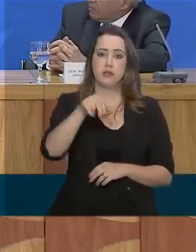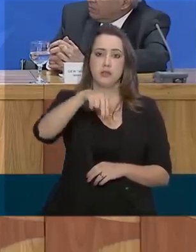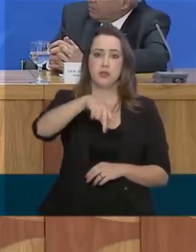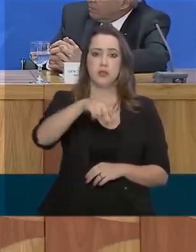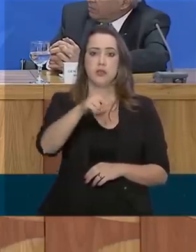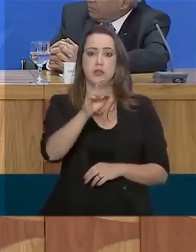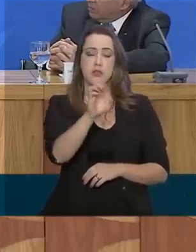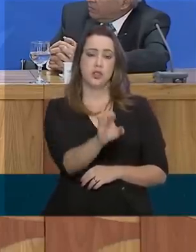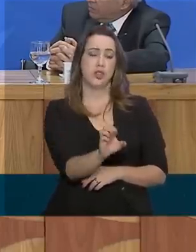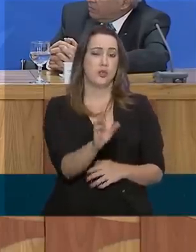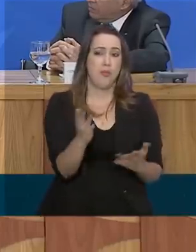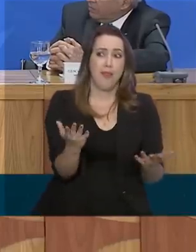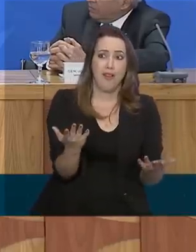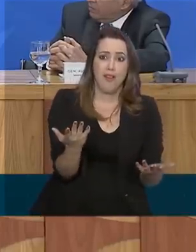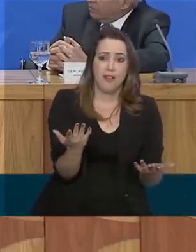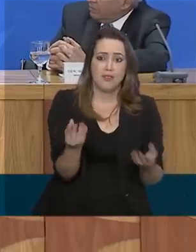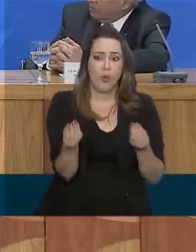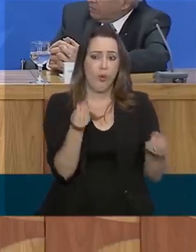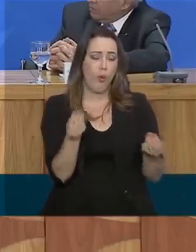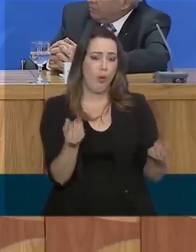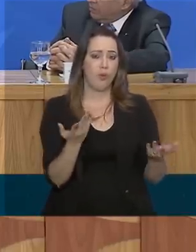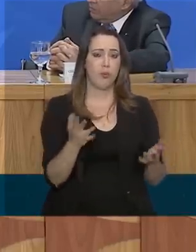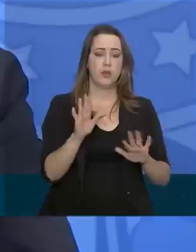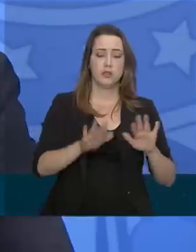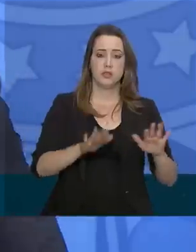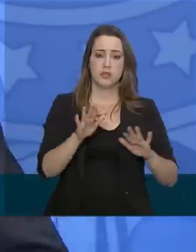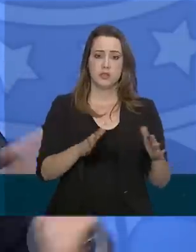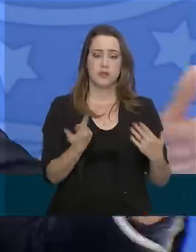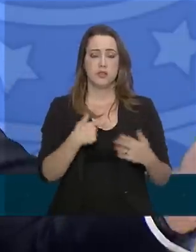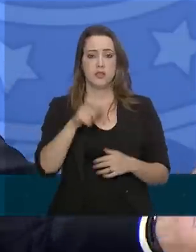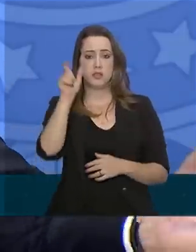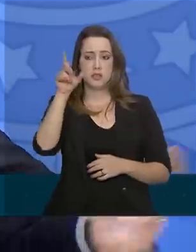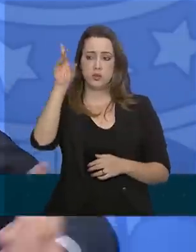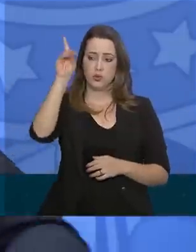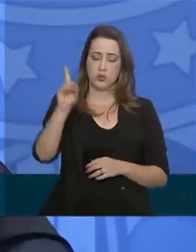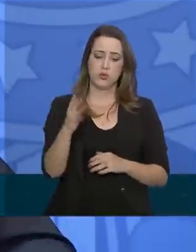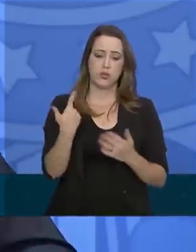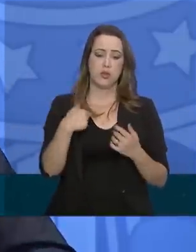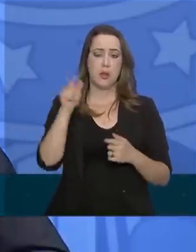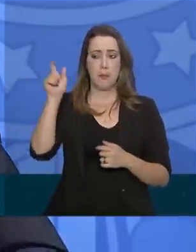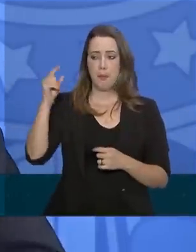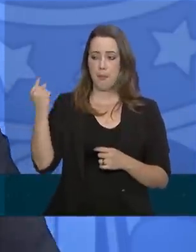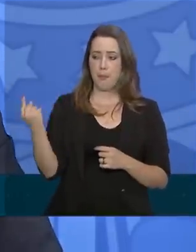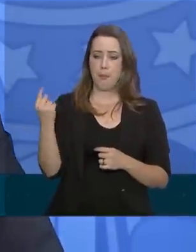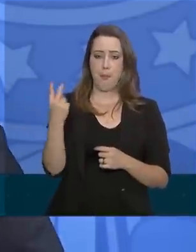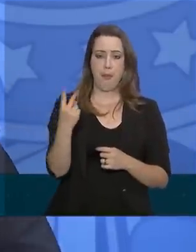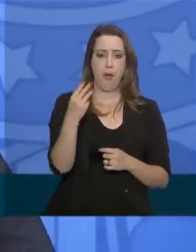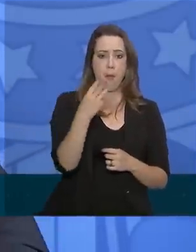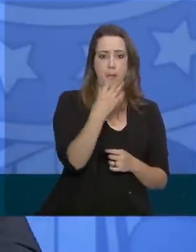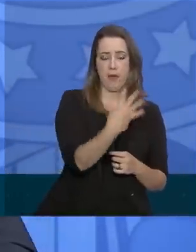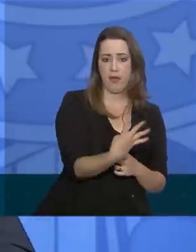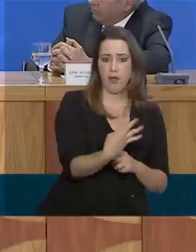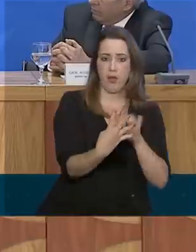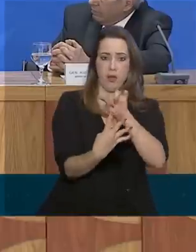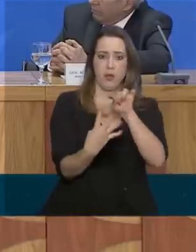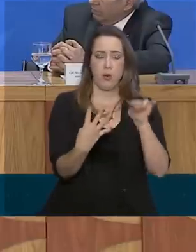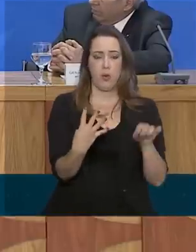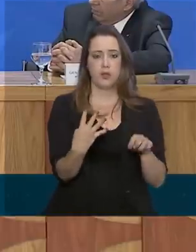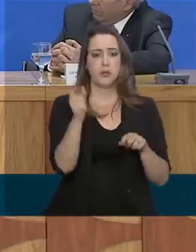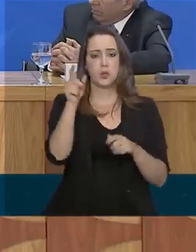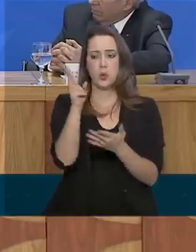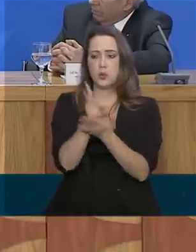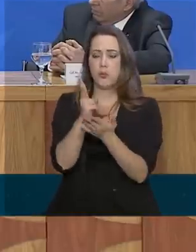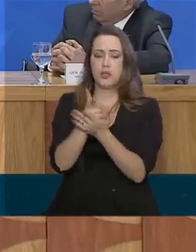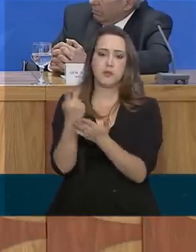é muitas vezes entre um capitão um coronel um general e um soldado cometeu o mesmo deslize